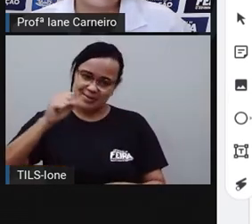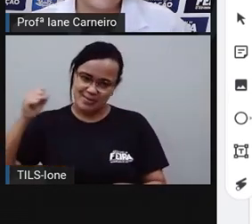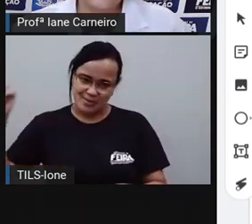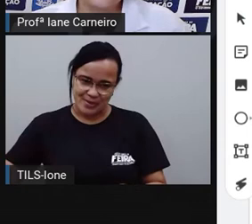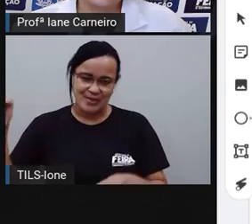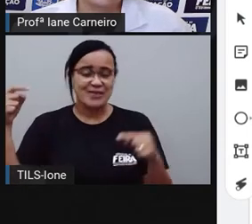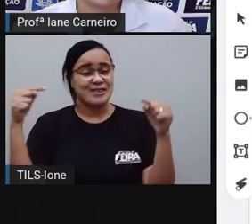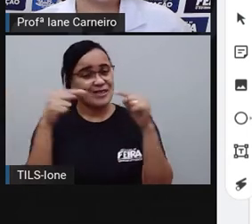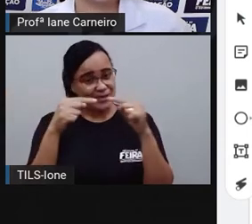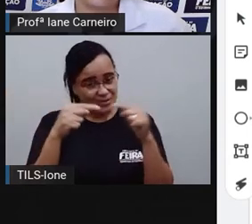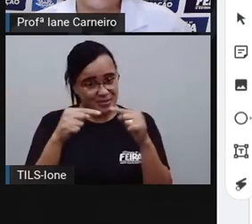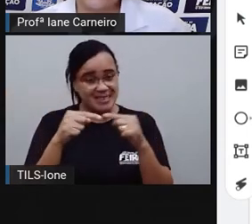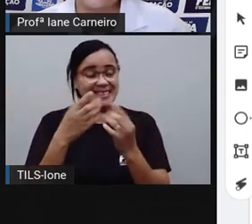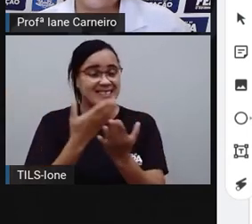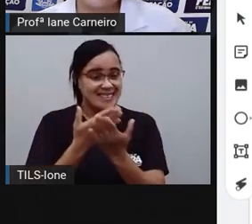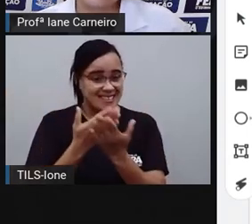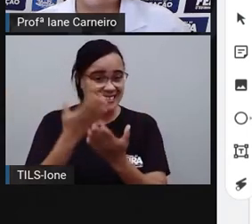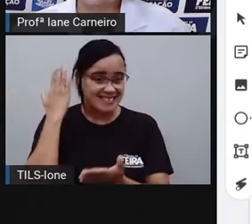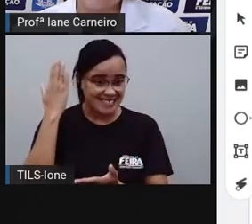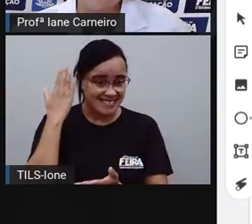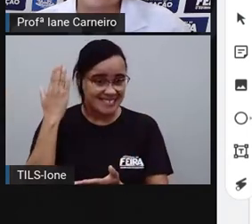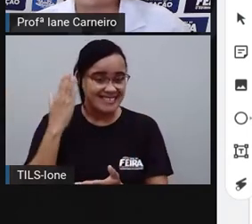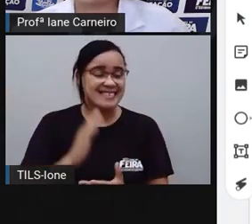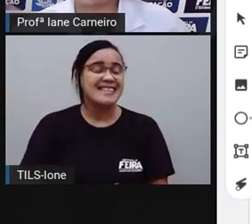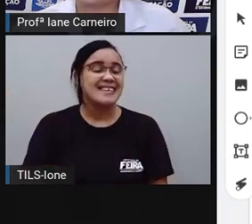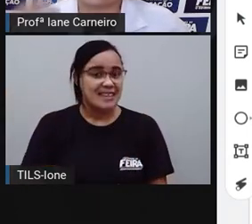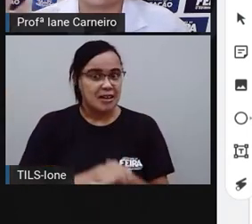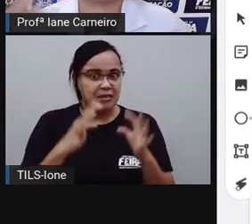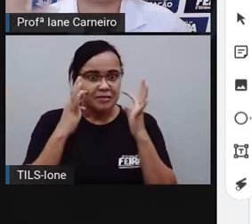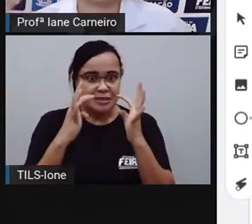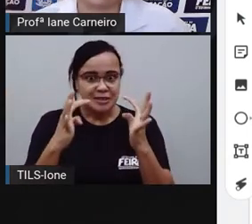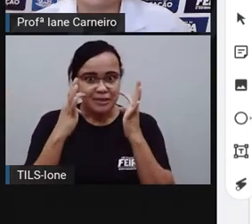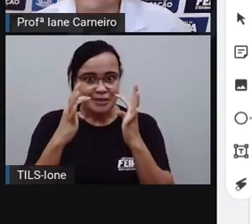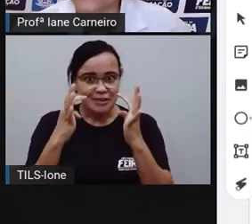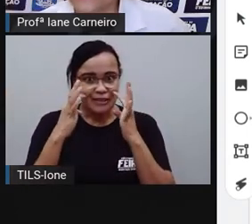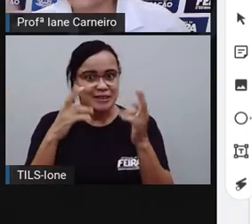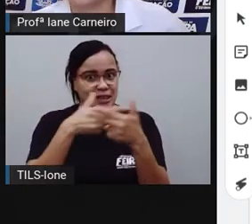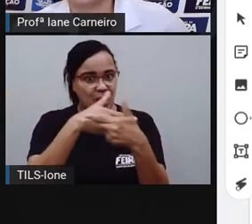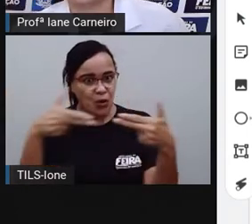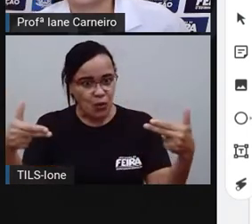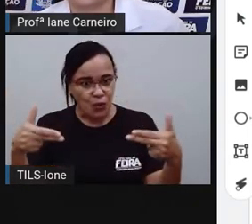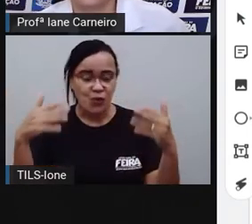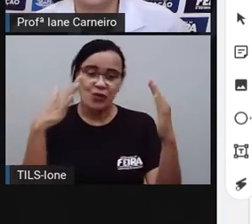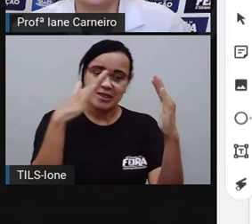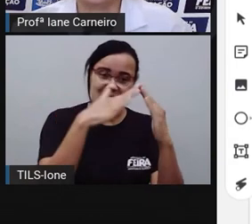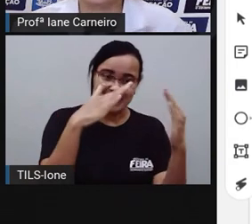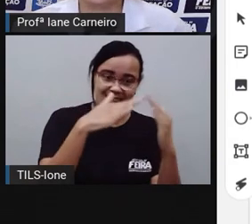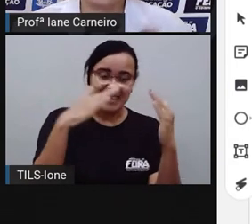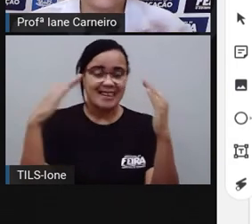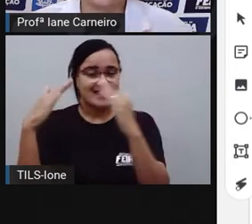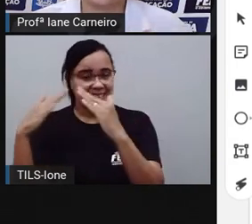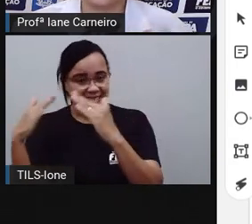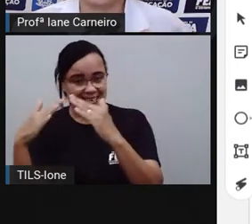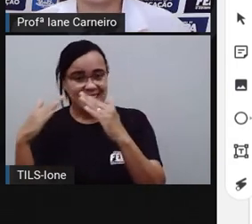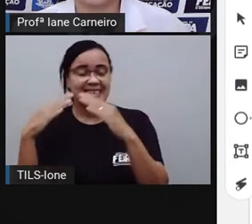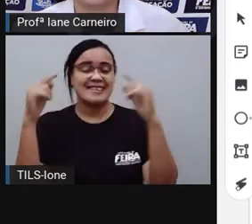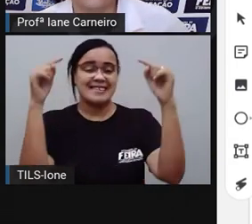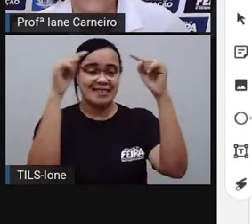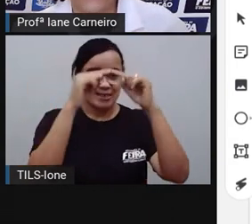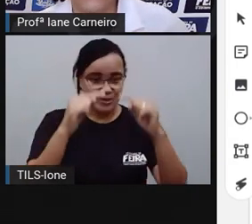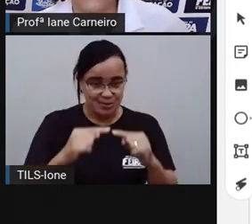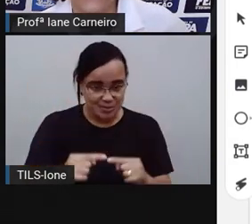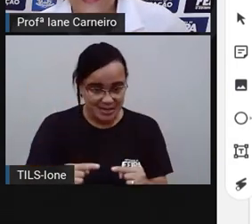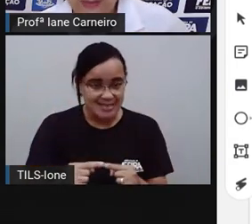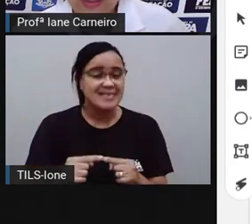aula anterior, a Pró pediu que vocês observassem os objetos que estão na sua casa, vissem com que forma geométrica